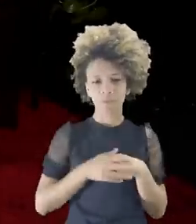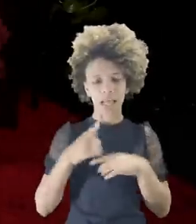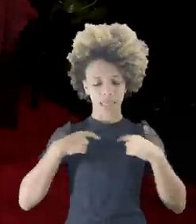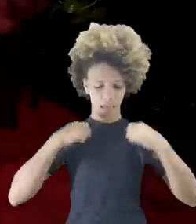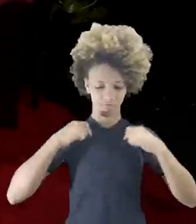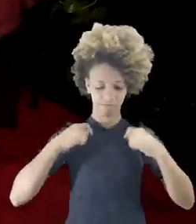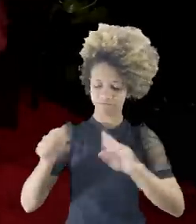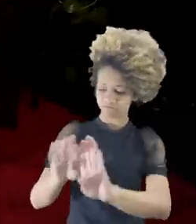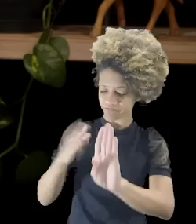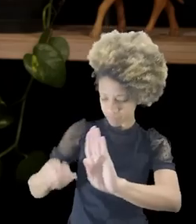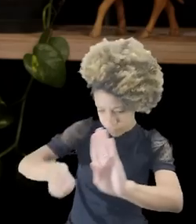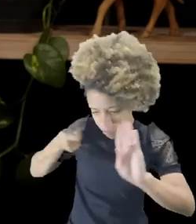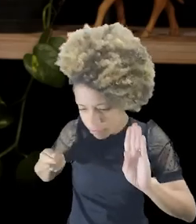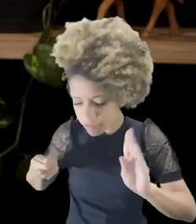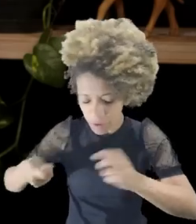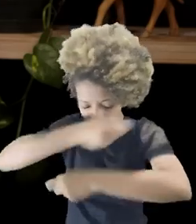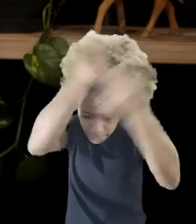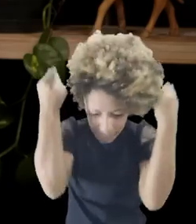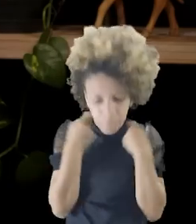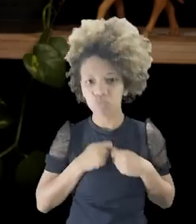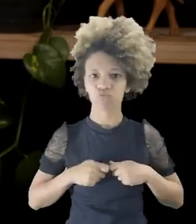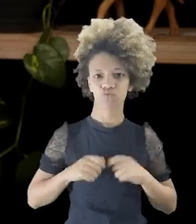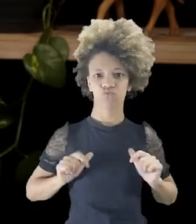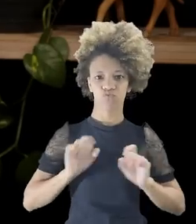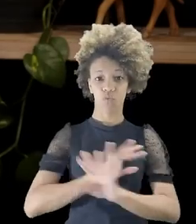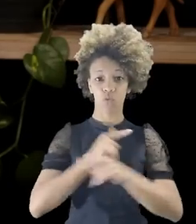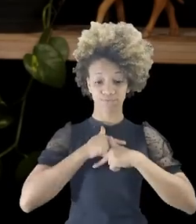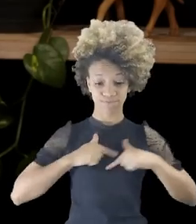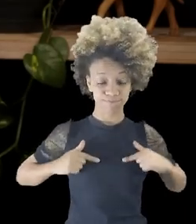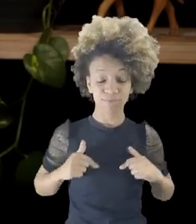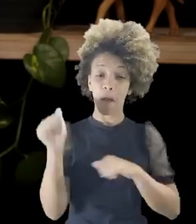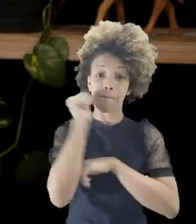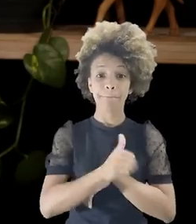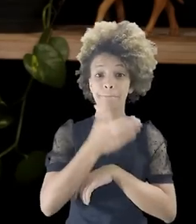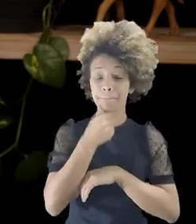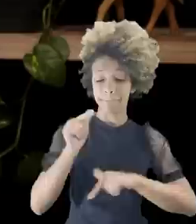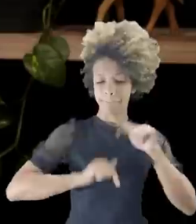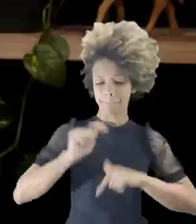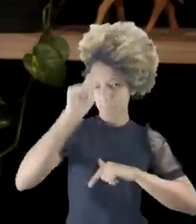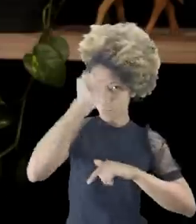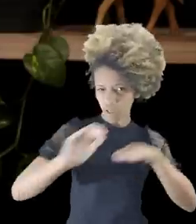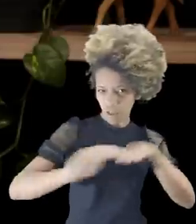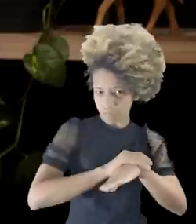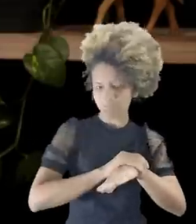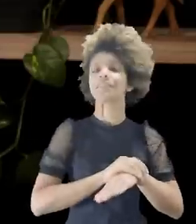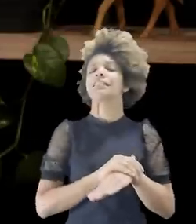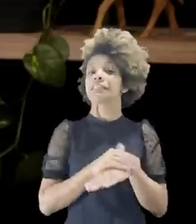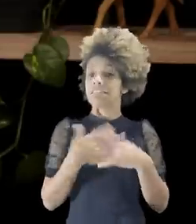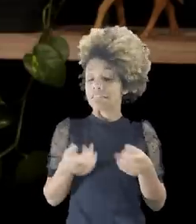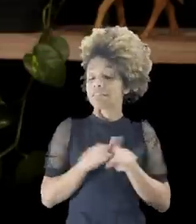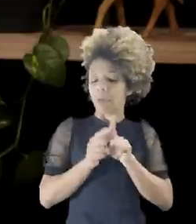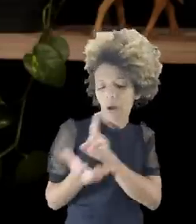que você tira aqui da gaveta tá amassada põe no corpo ela desamassa na hora linha masculina linha feminina dos pés à cabeça e a grande